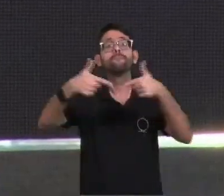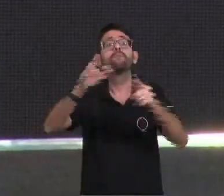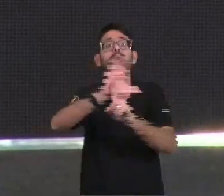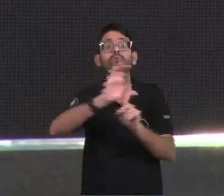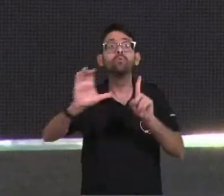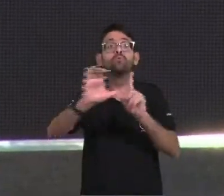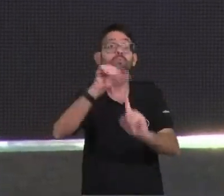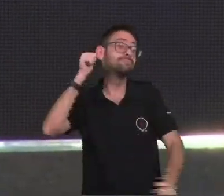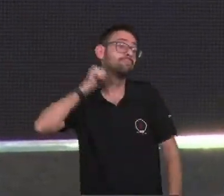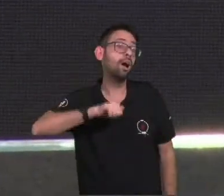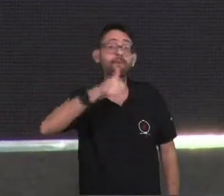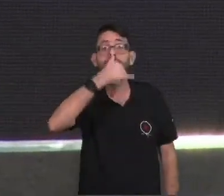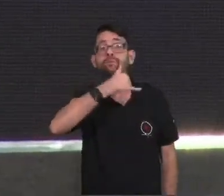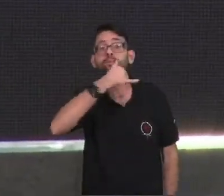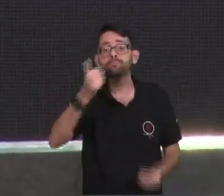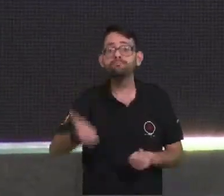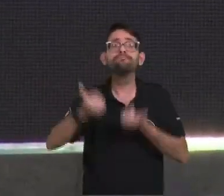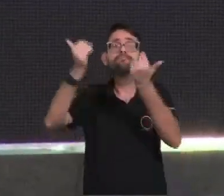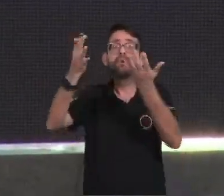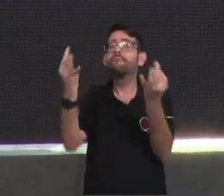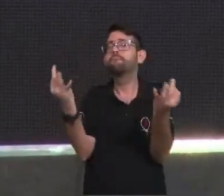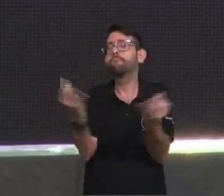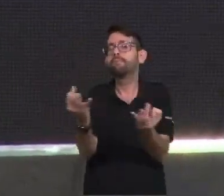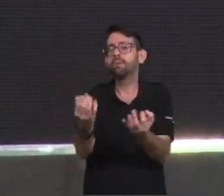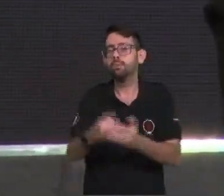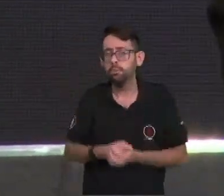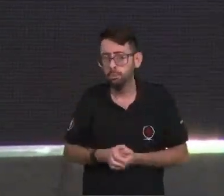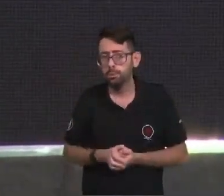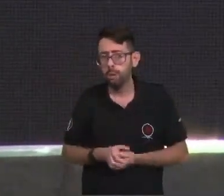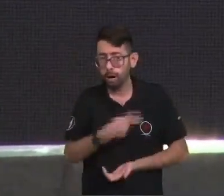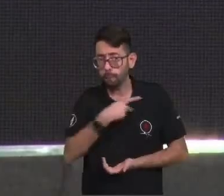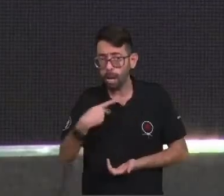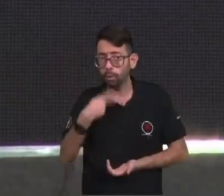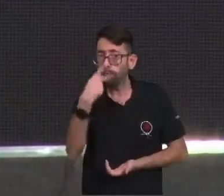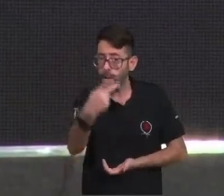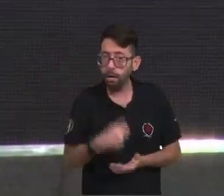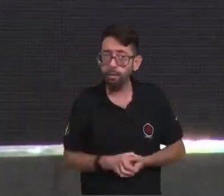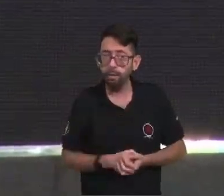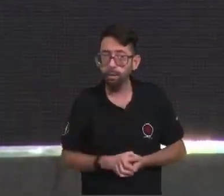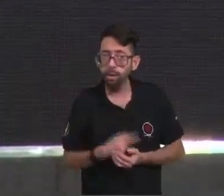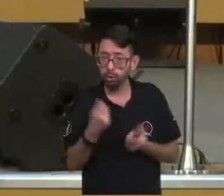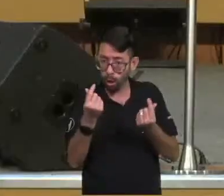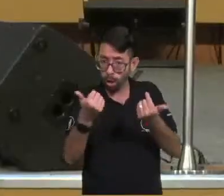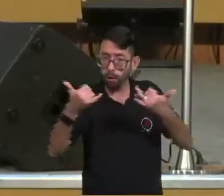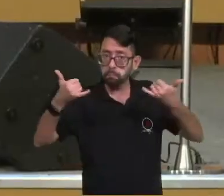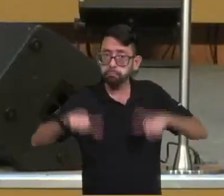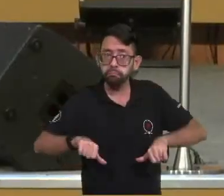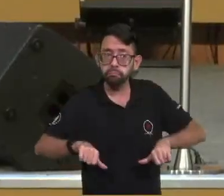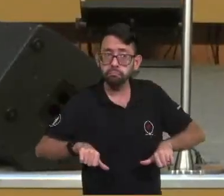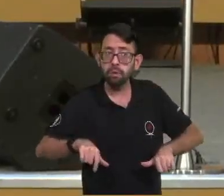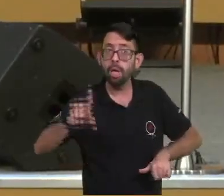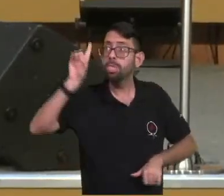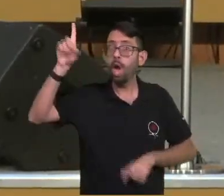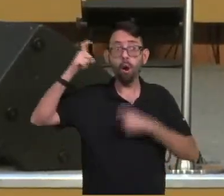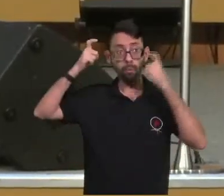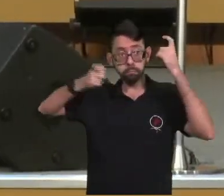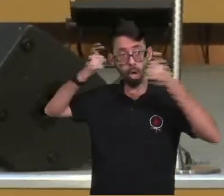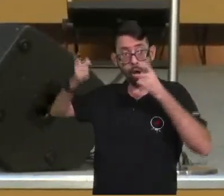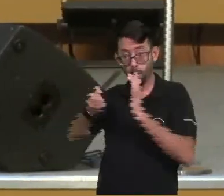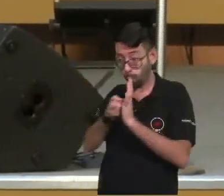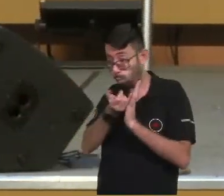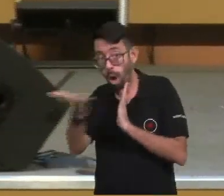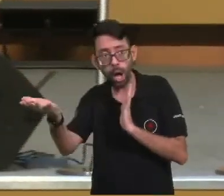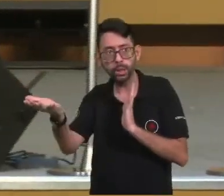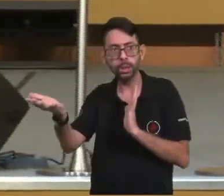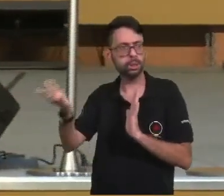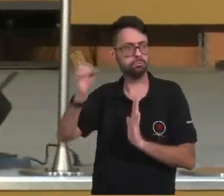extraordinária. E eu acho, como o pastor ministrou aqui, o povo nem tinha tanto dinheiro assim, porque Deus não está preocupado com a quantidade, mas a qualidade.